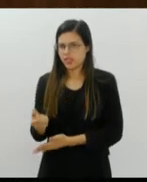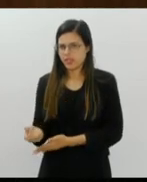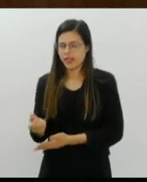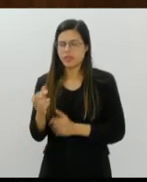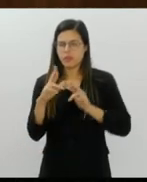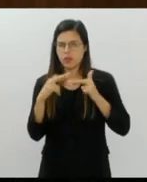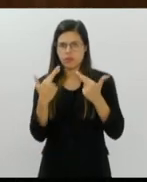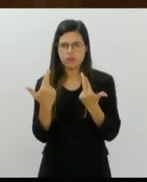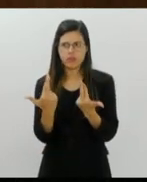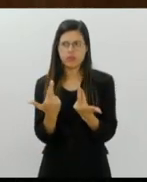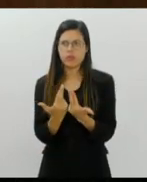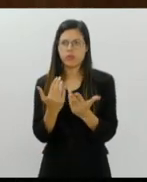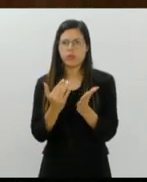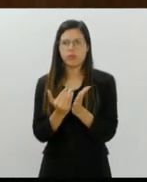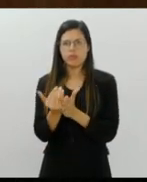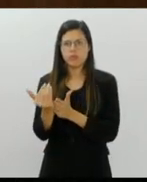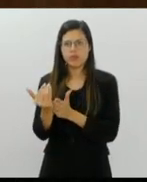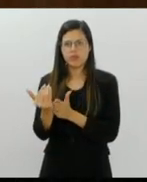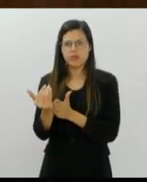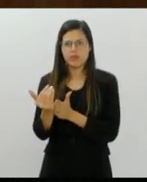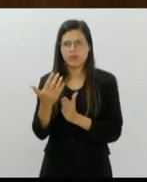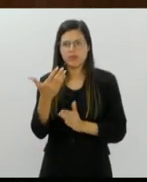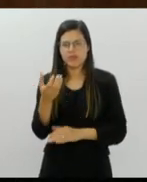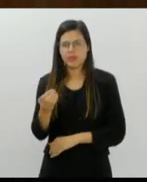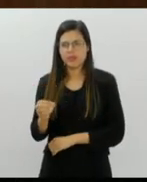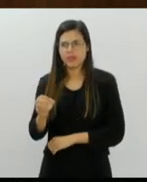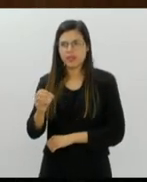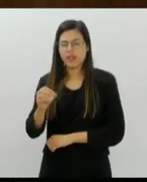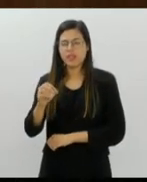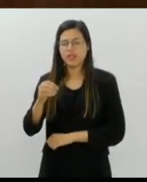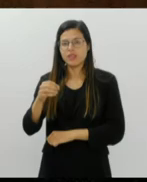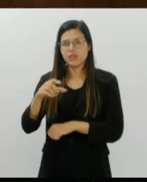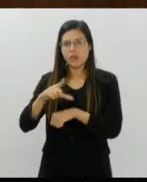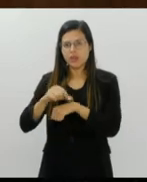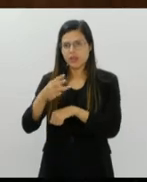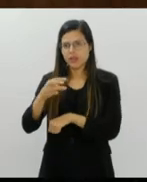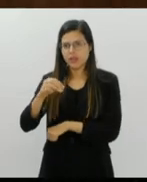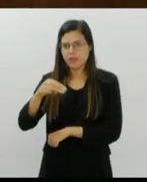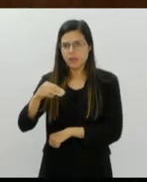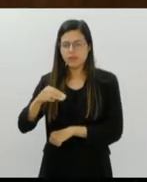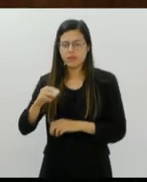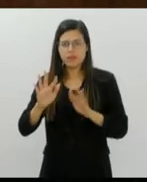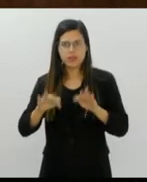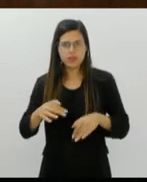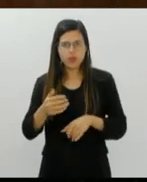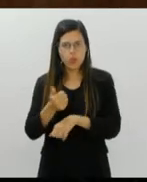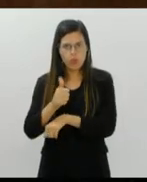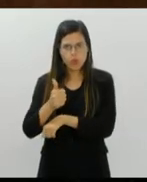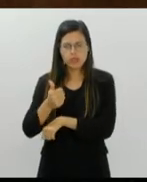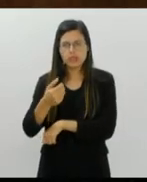extraordinária que iniciada às 10:30 foi encerrada às